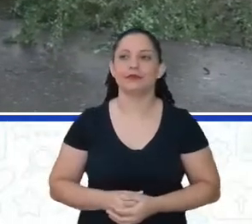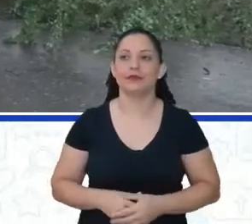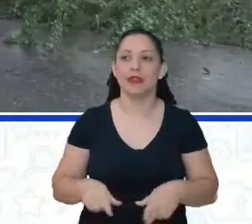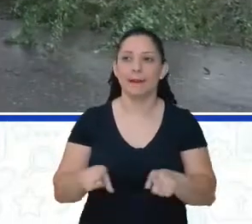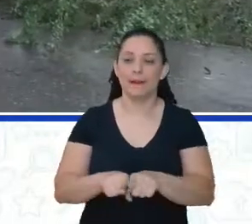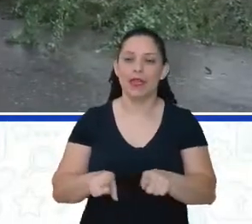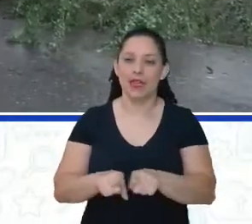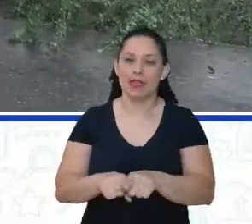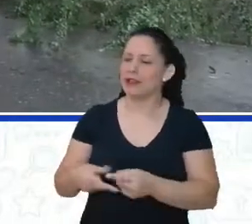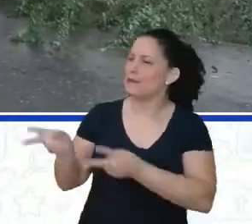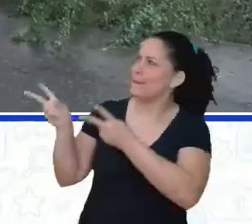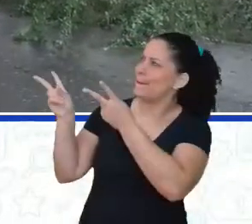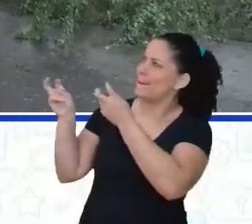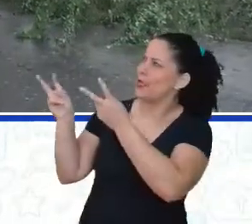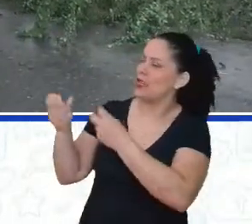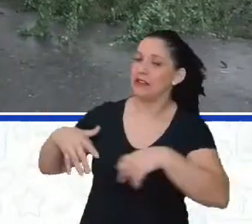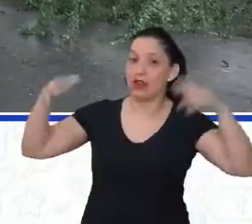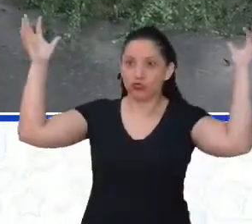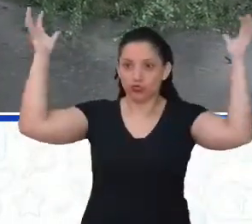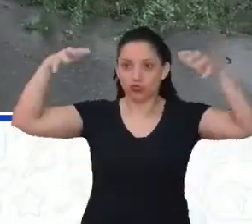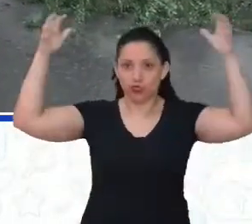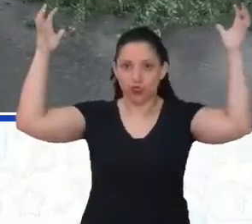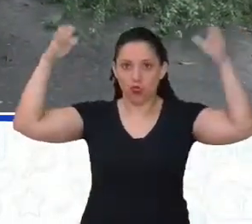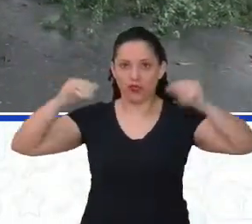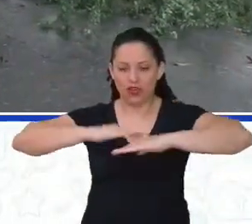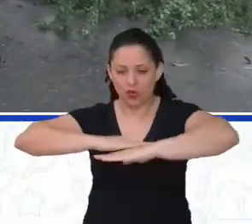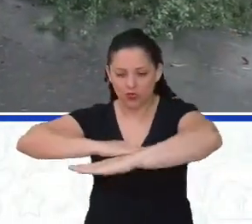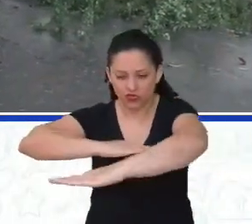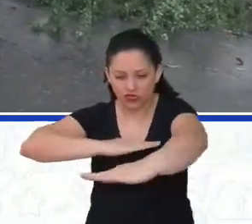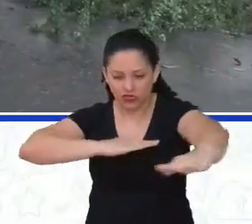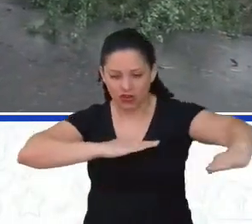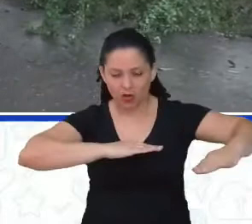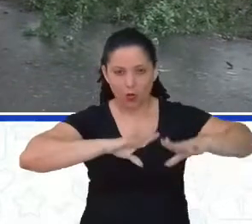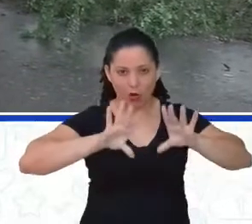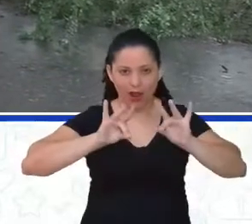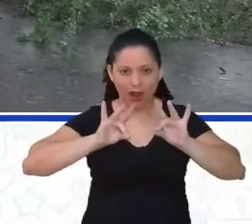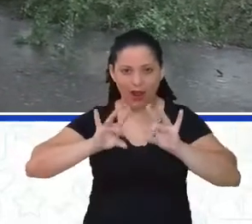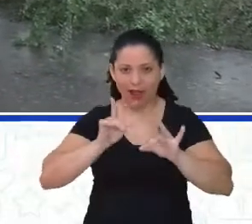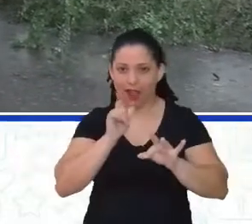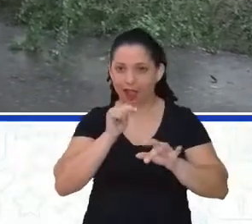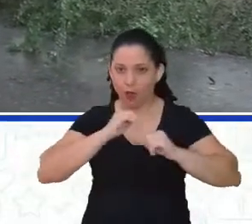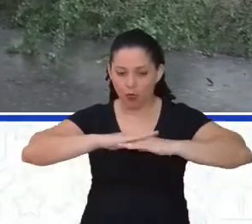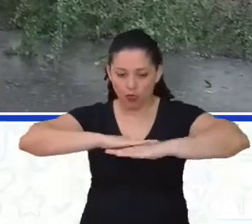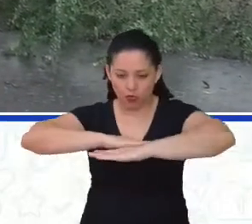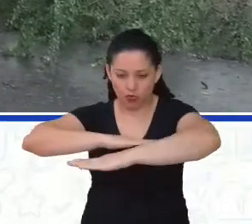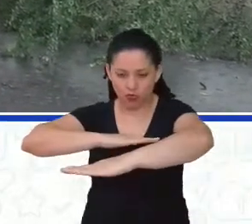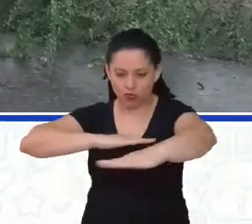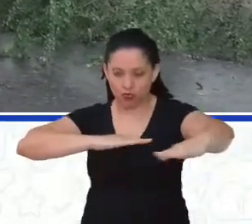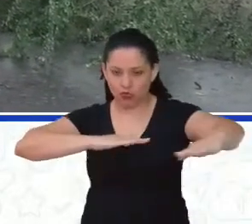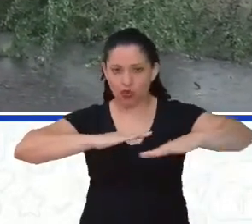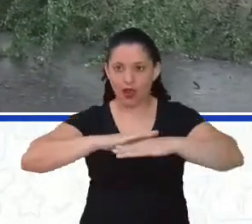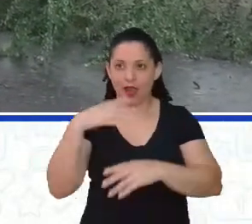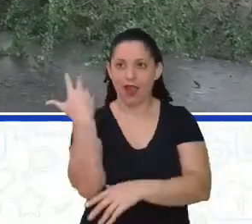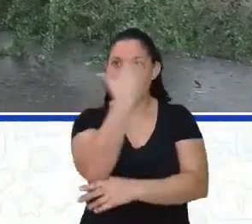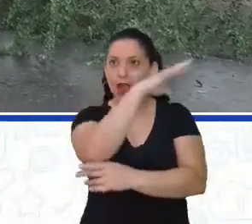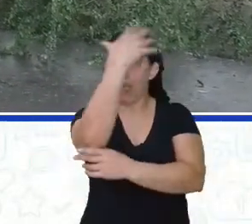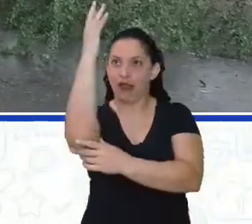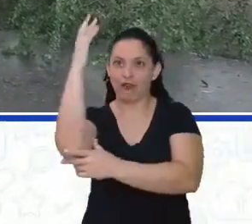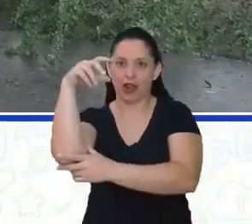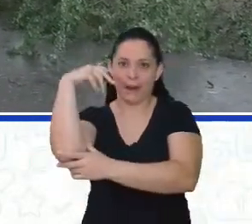chuva, impressão para a gente de que isso, houve chuva. Olha o chão é, molhado, né? Na estrada, a árvore caída, então